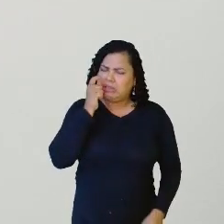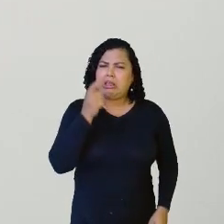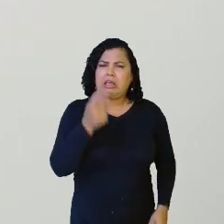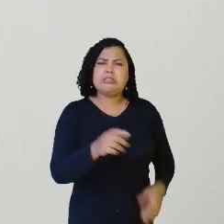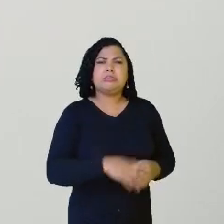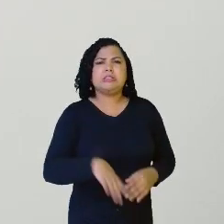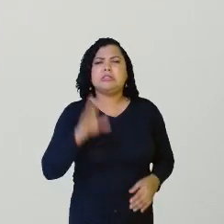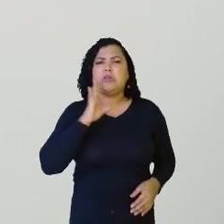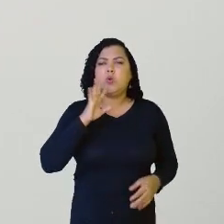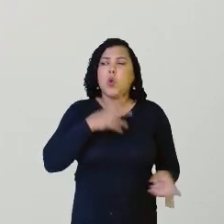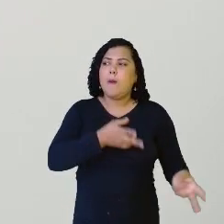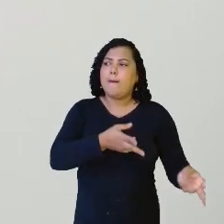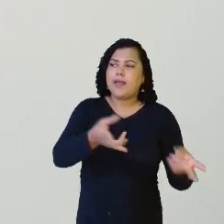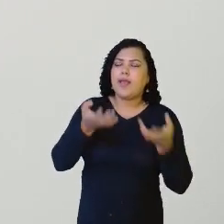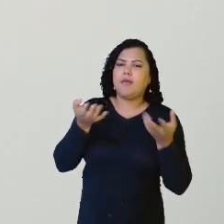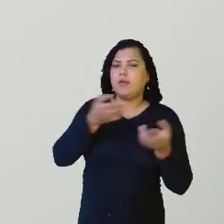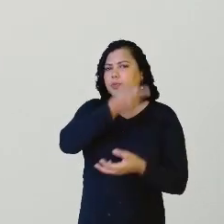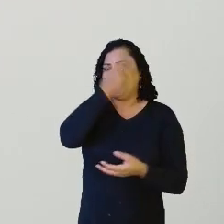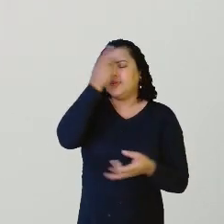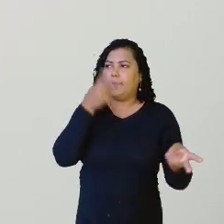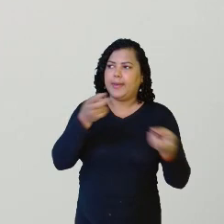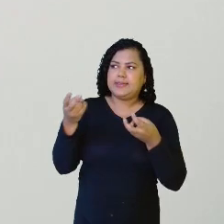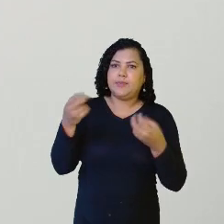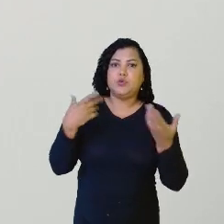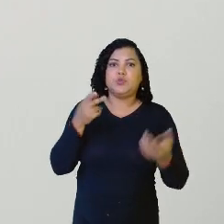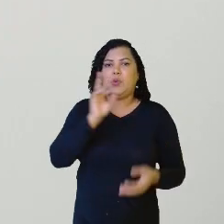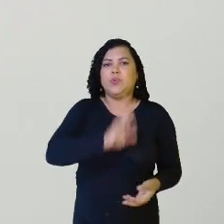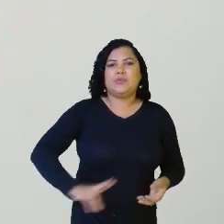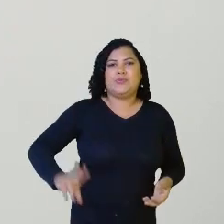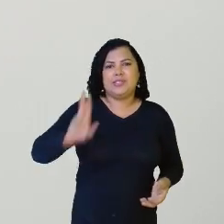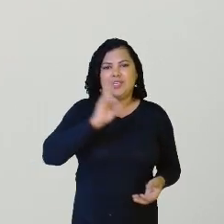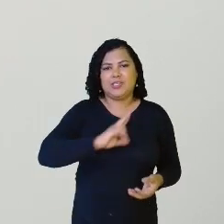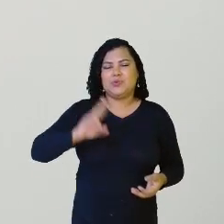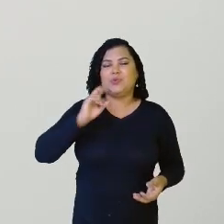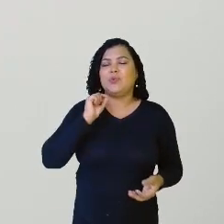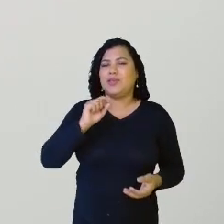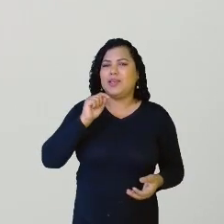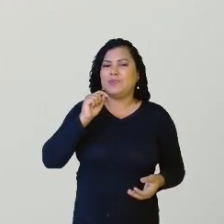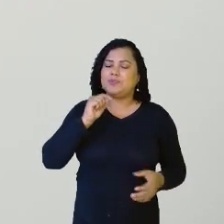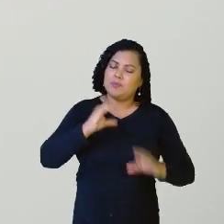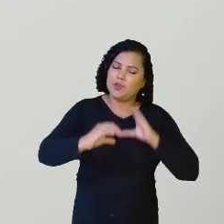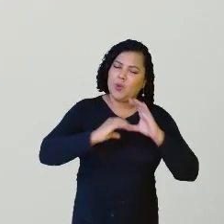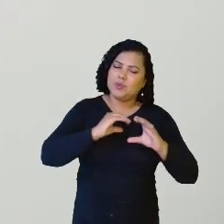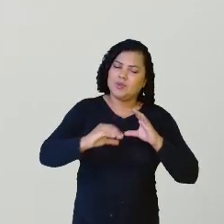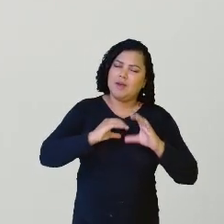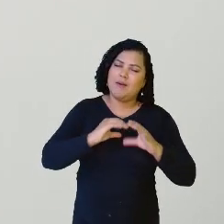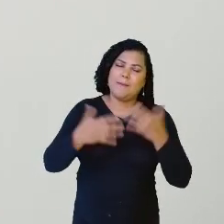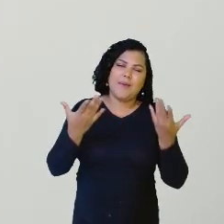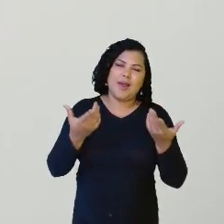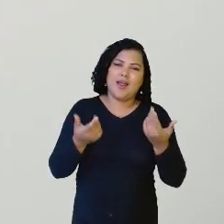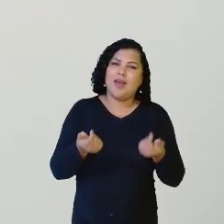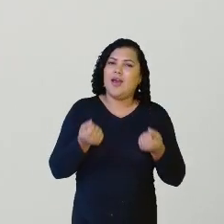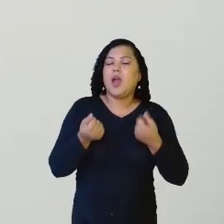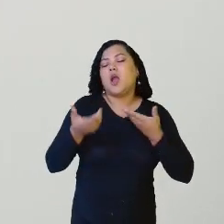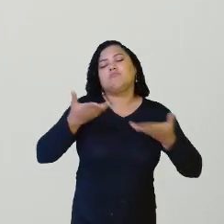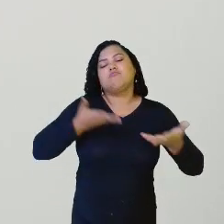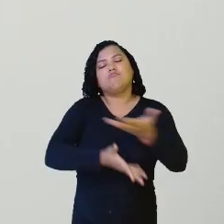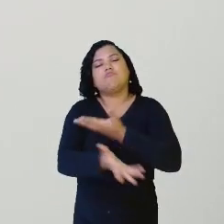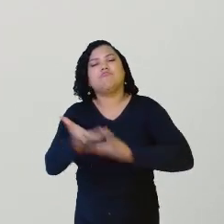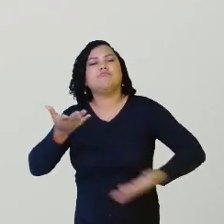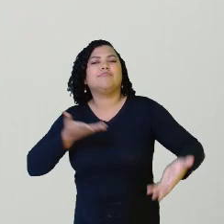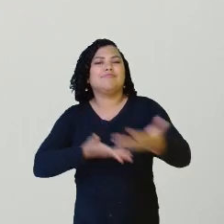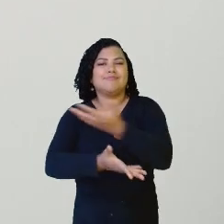quero que as pessoas vejam, que meus amigos vejam, eu estou utilizando um meio de comunicação para fazer essa interação,